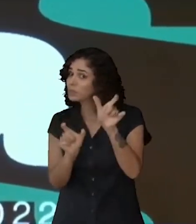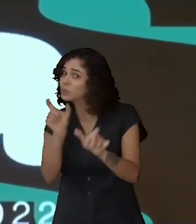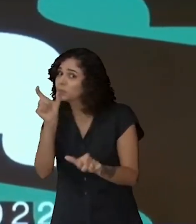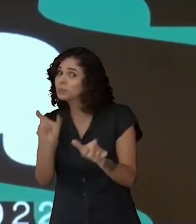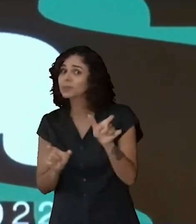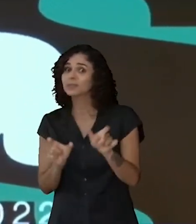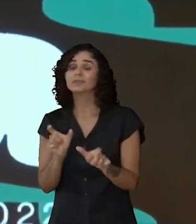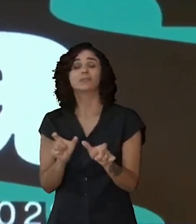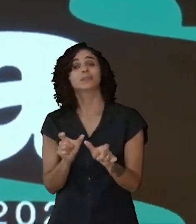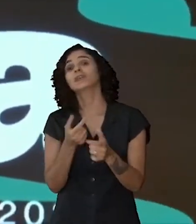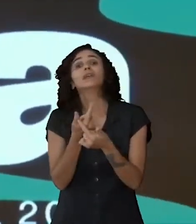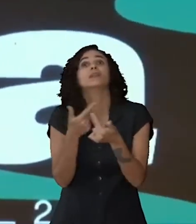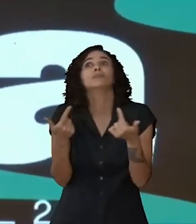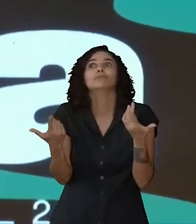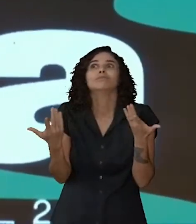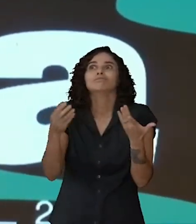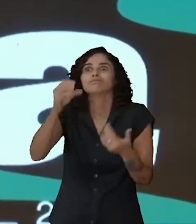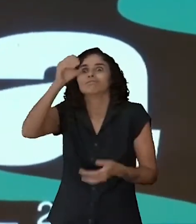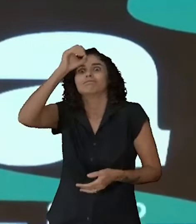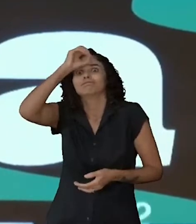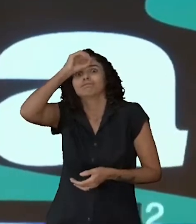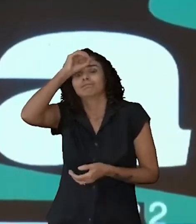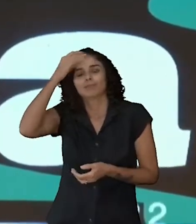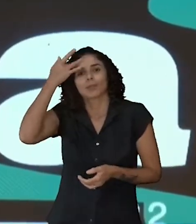que não tem a menor ideia.